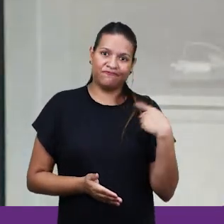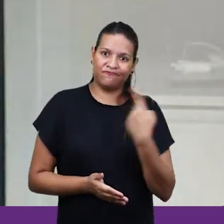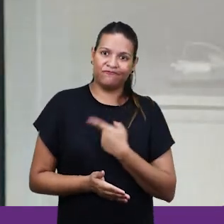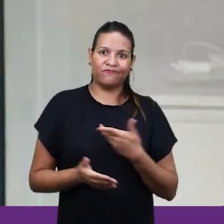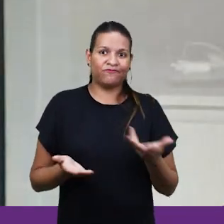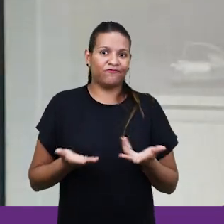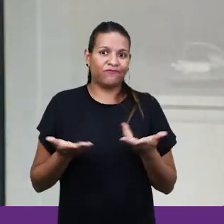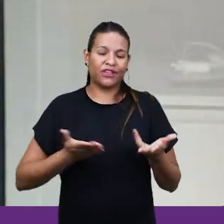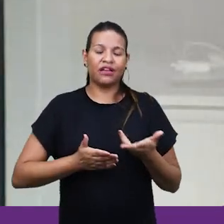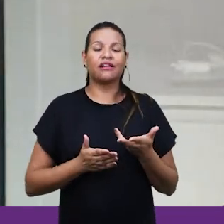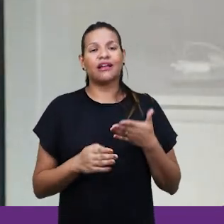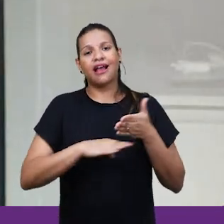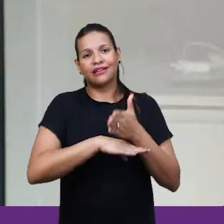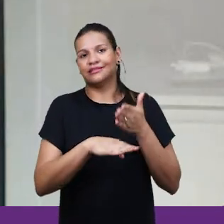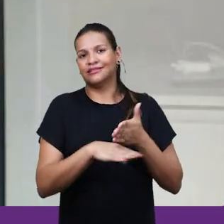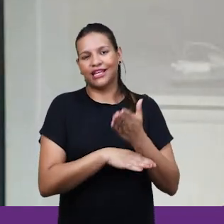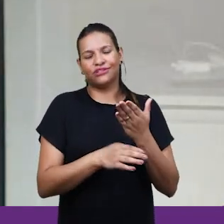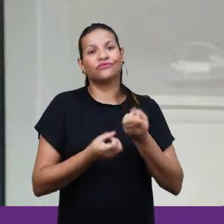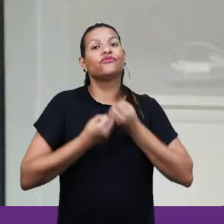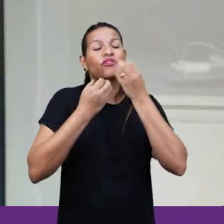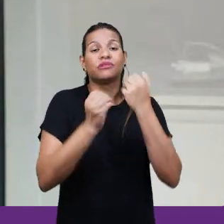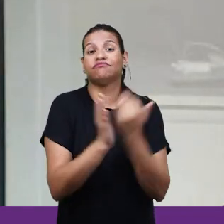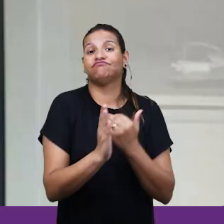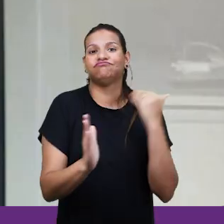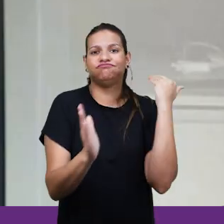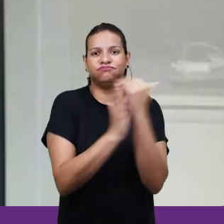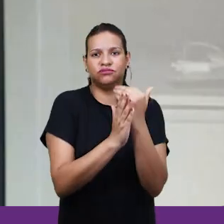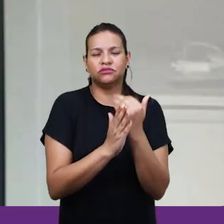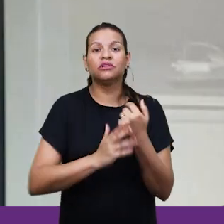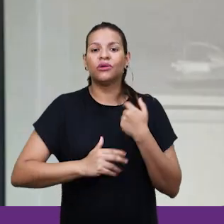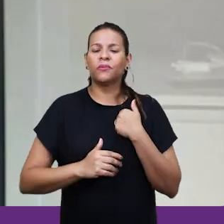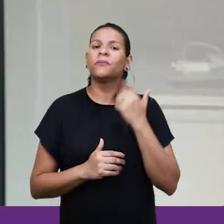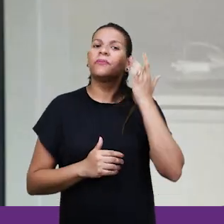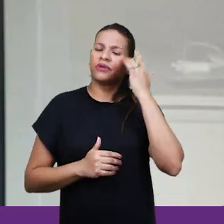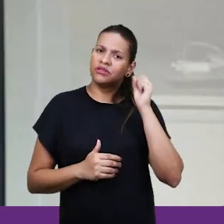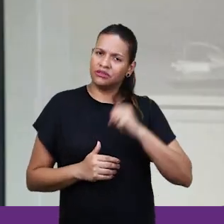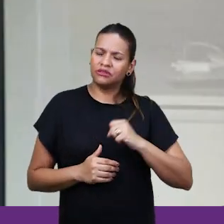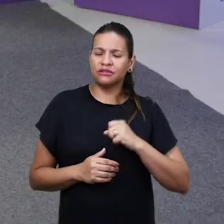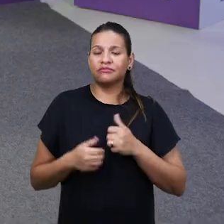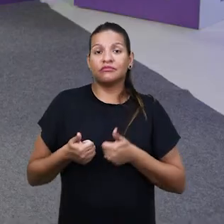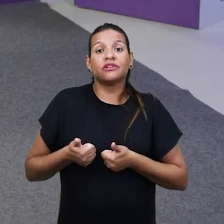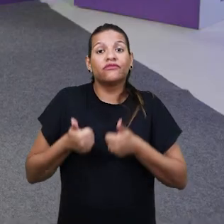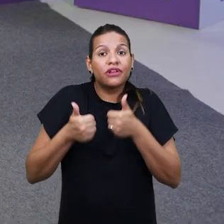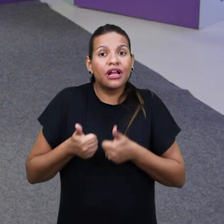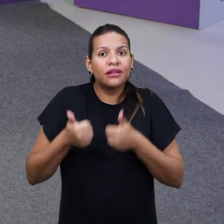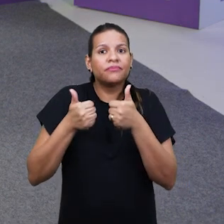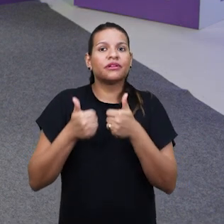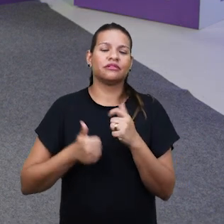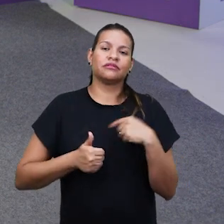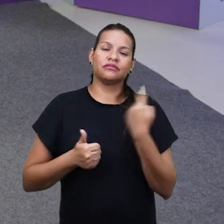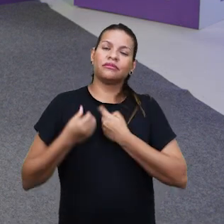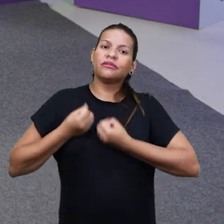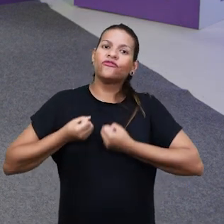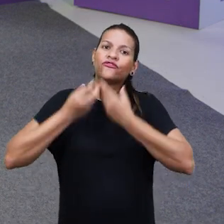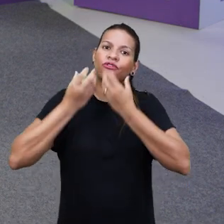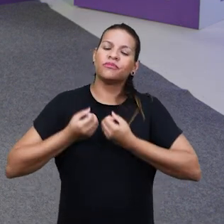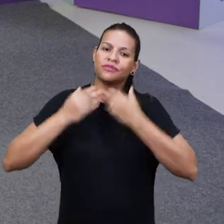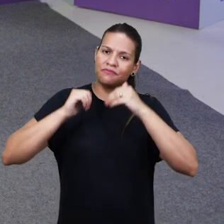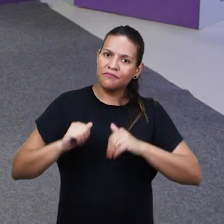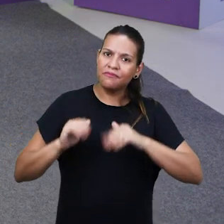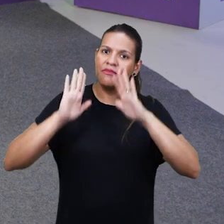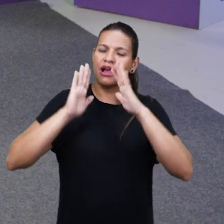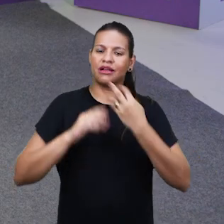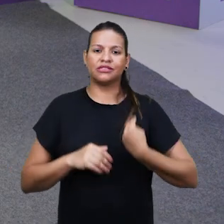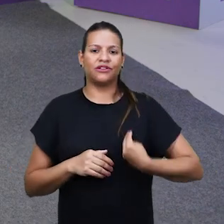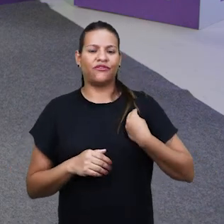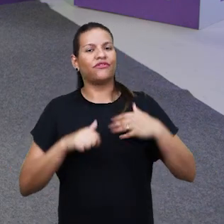com alguém, tente verificar se uma agência de checagem já fez essa avaliação. Hoje em dia, é o preço, digamos